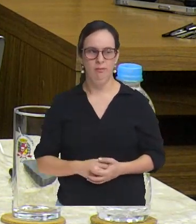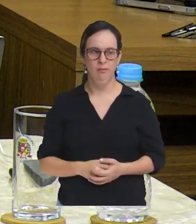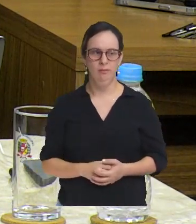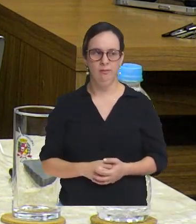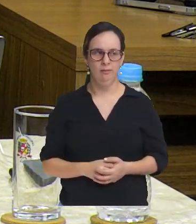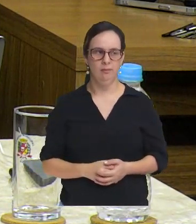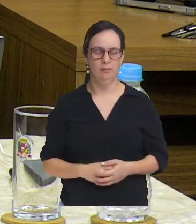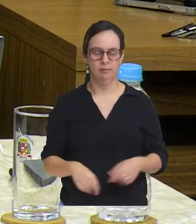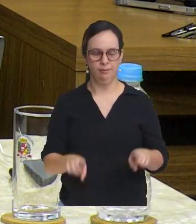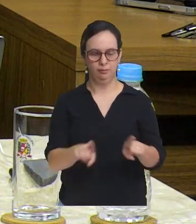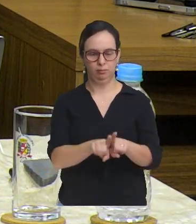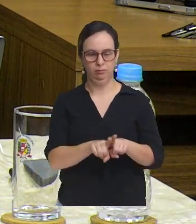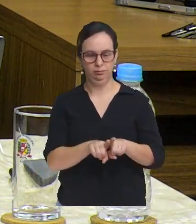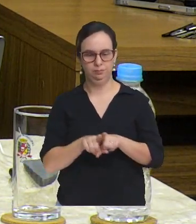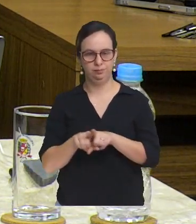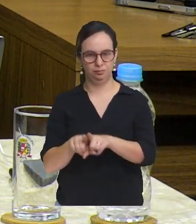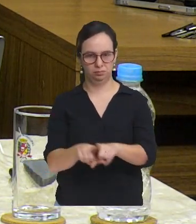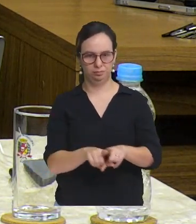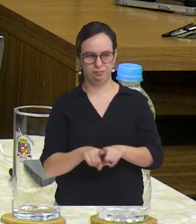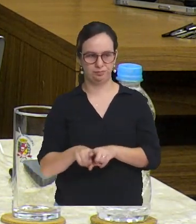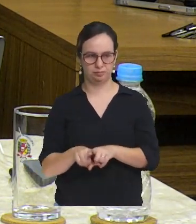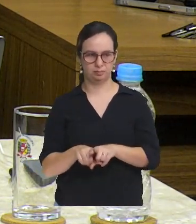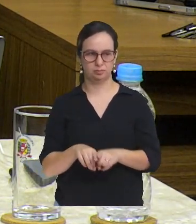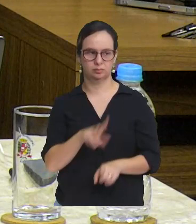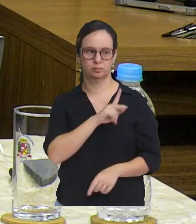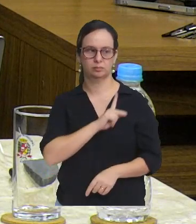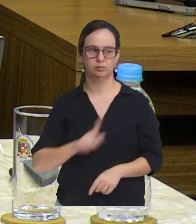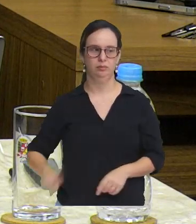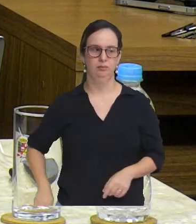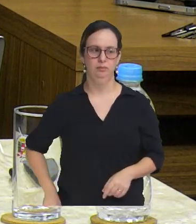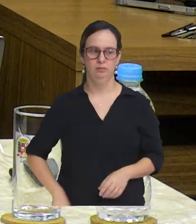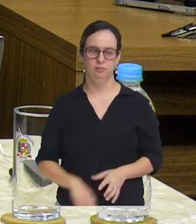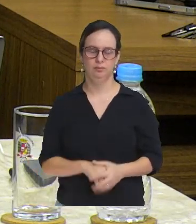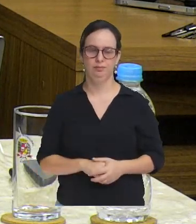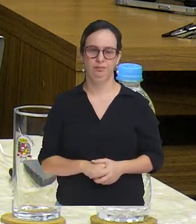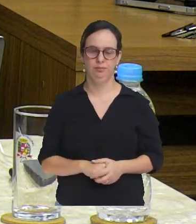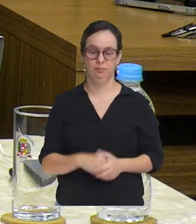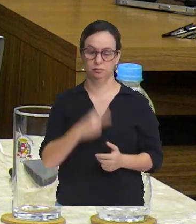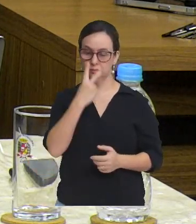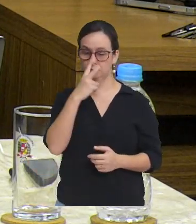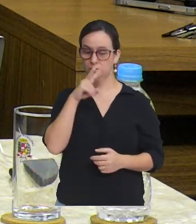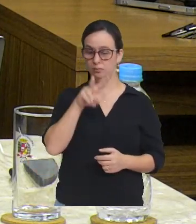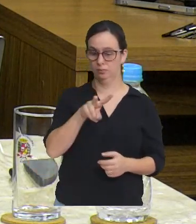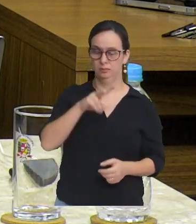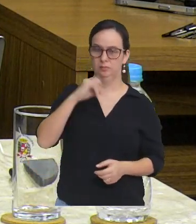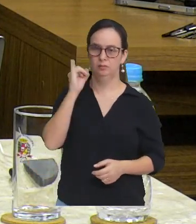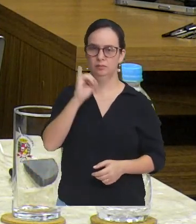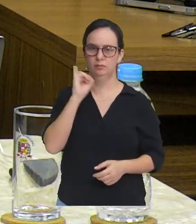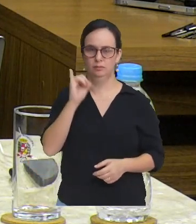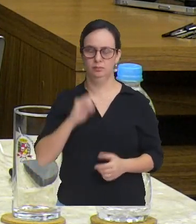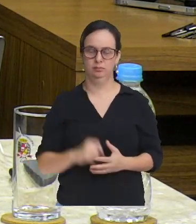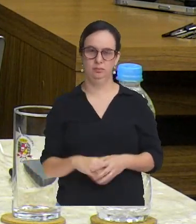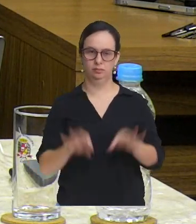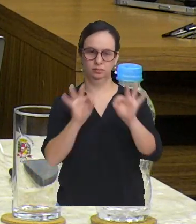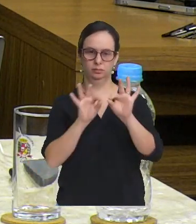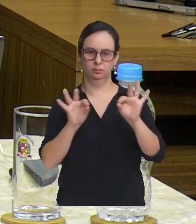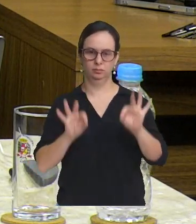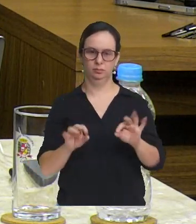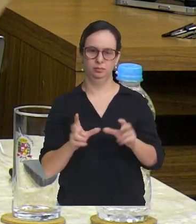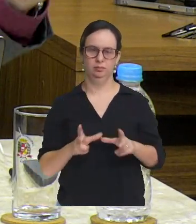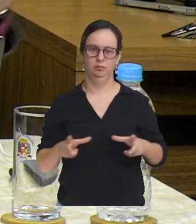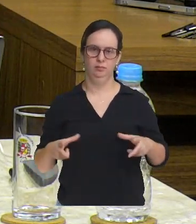como presidente desta casa, o senhor falou da importância deste projeto para a Câmara Municipal, né,